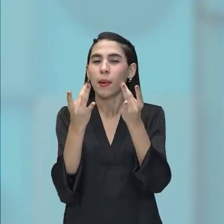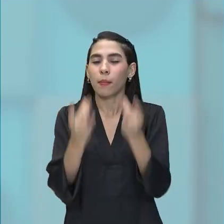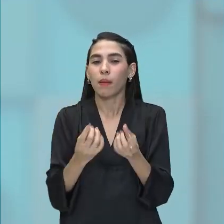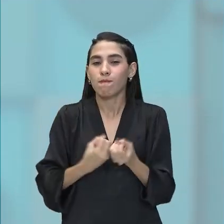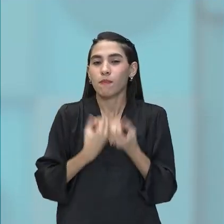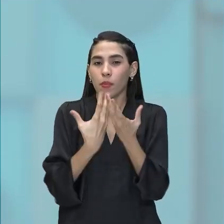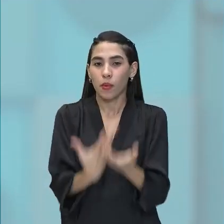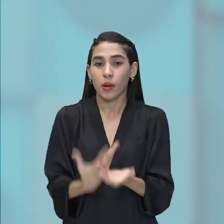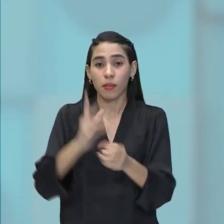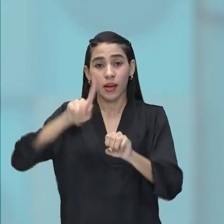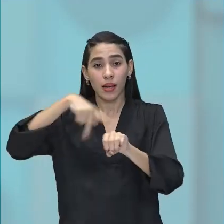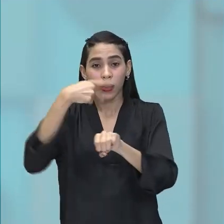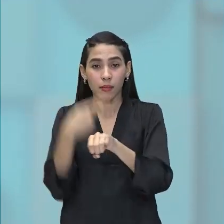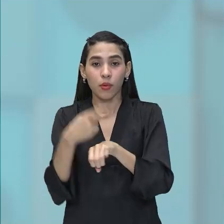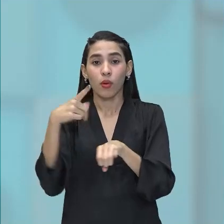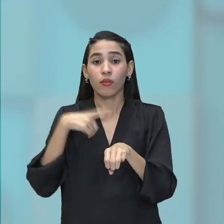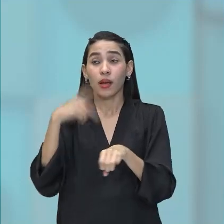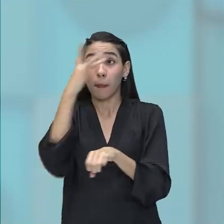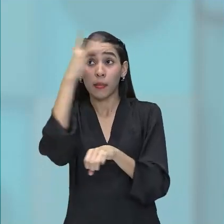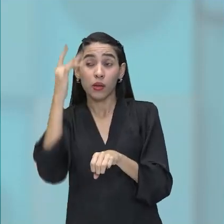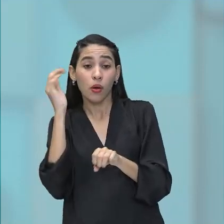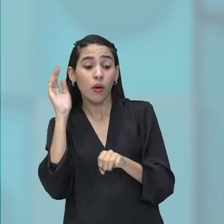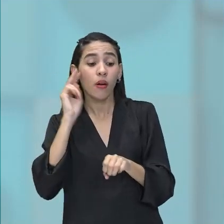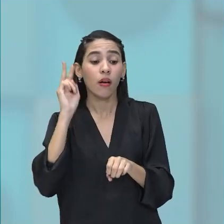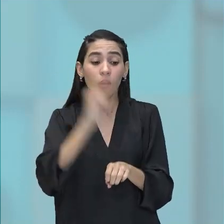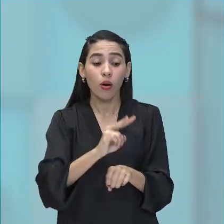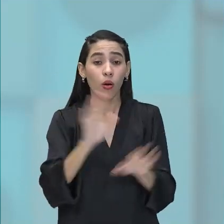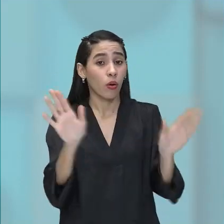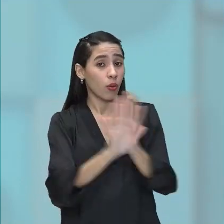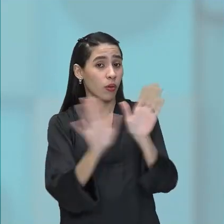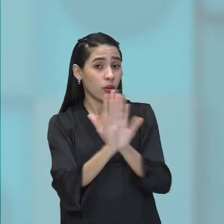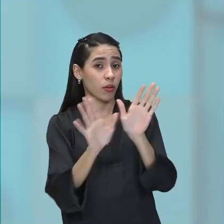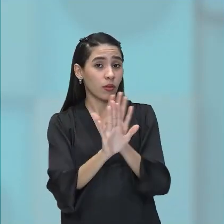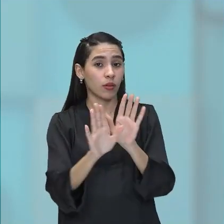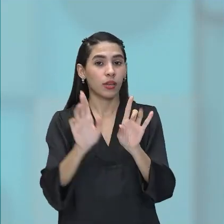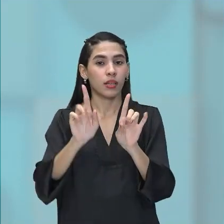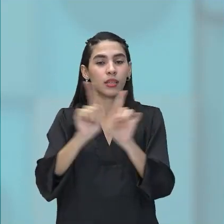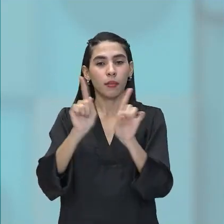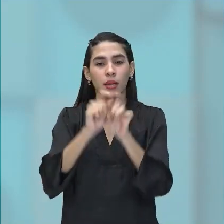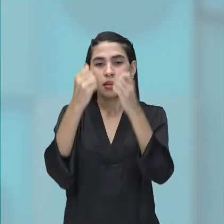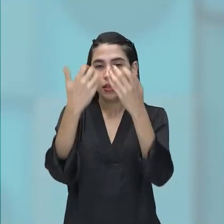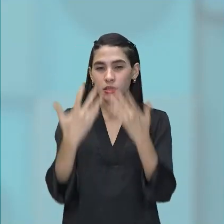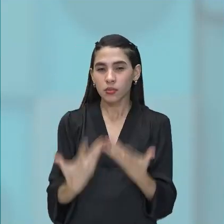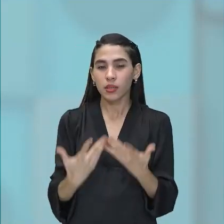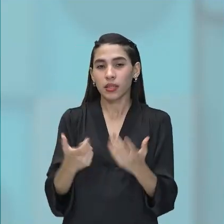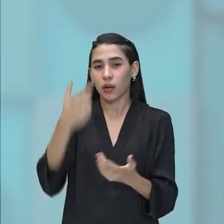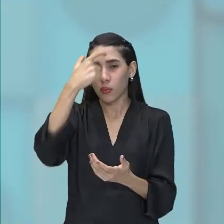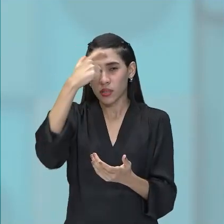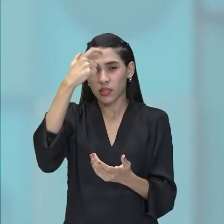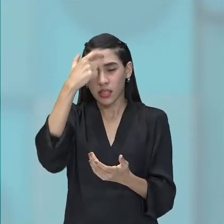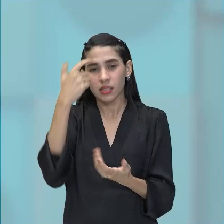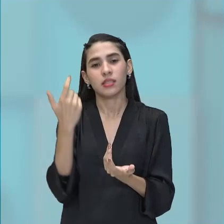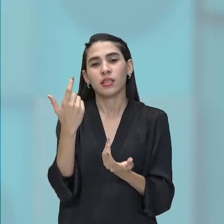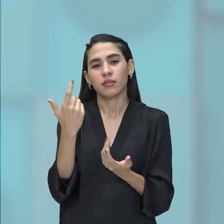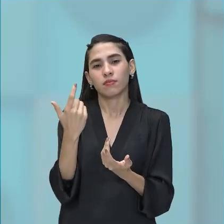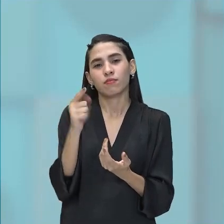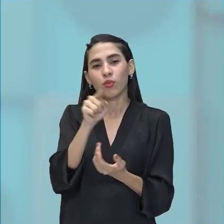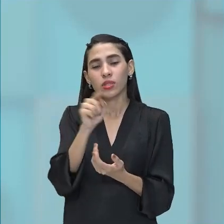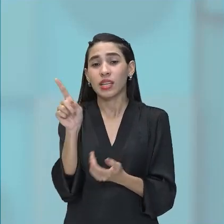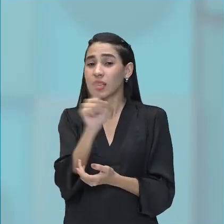aí vem logo em seguida o telespectador que fala assim, opa, não é bem assim. E fala sobre a conscientização de não utilizar